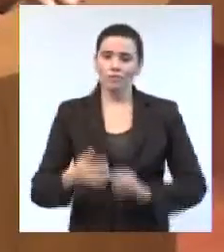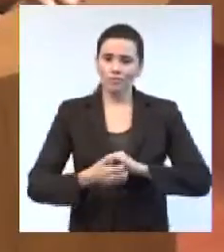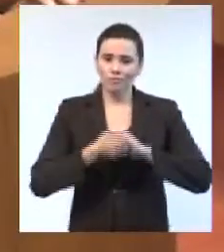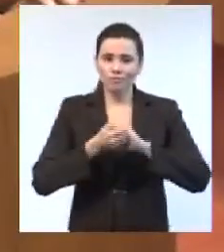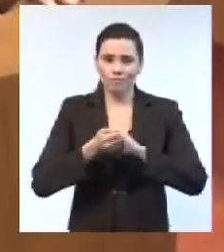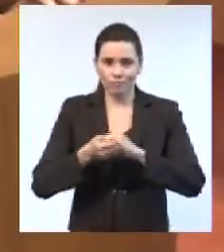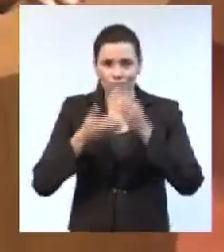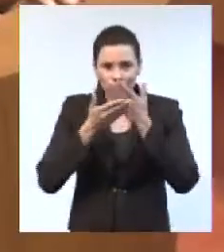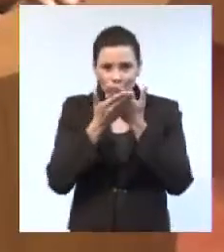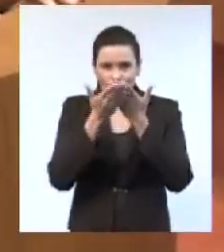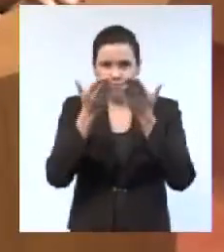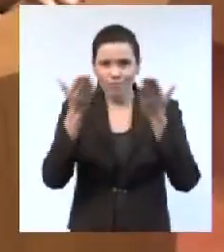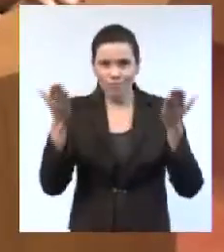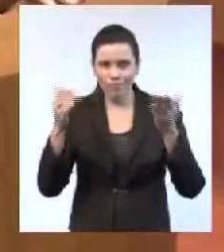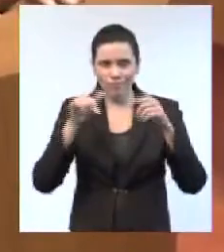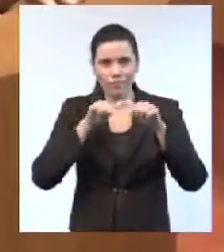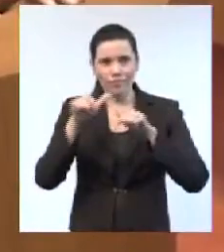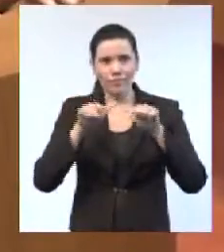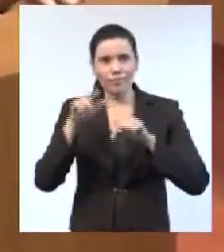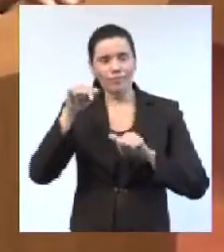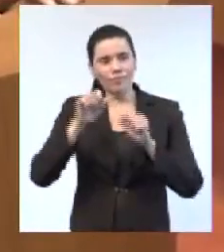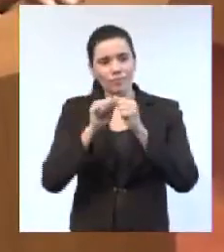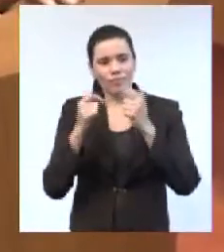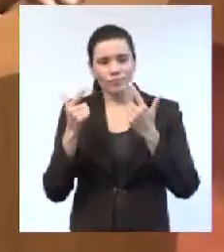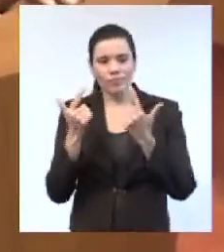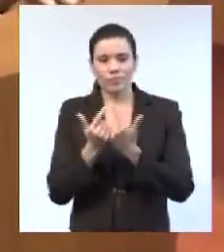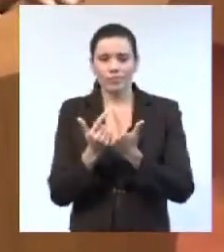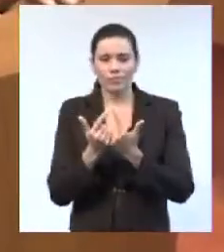desta casa. Estive até há pouco